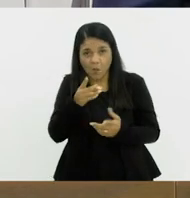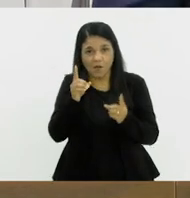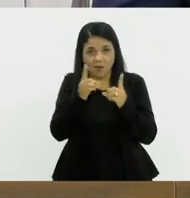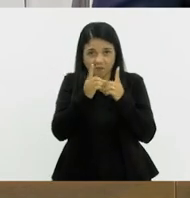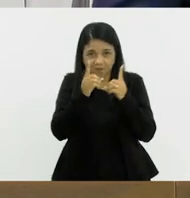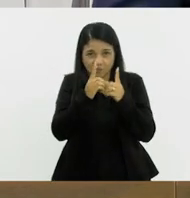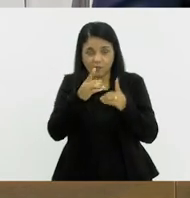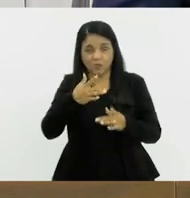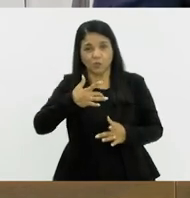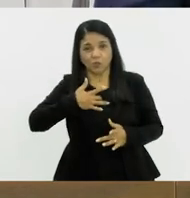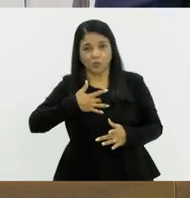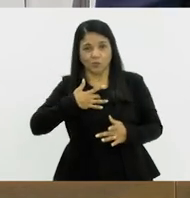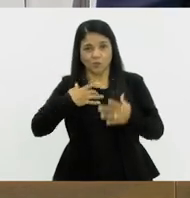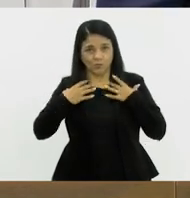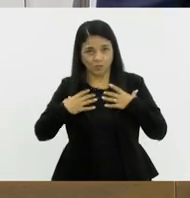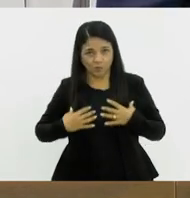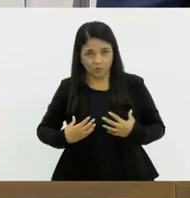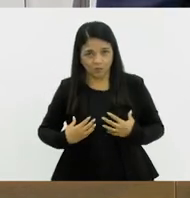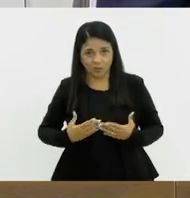tuberculose.